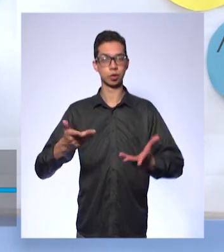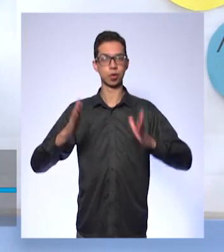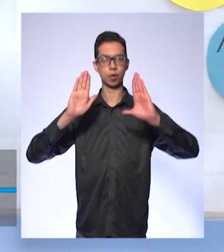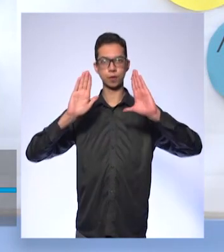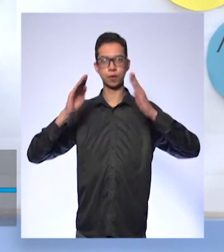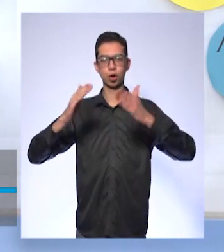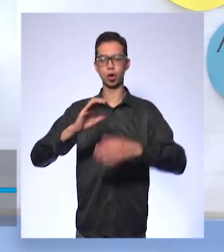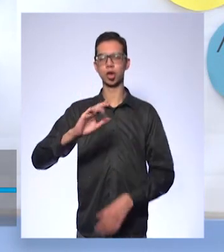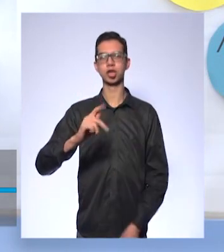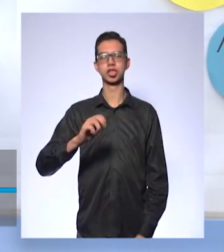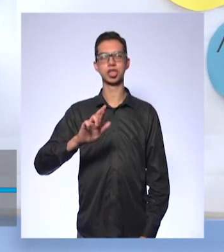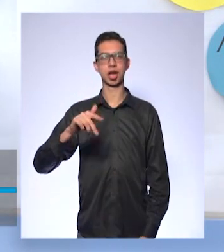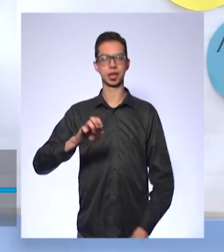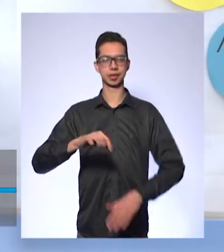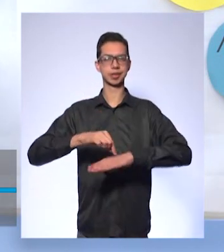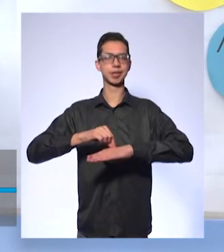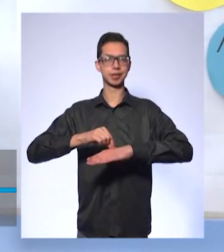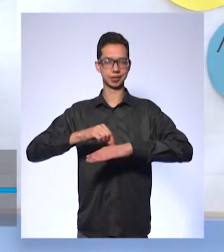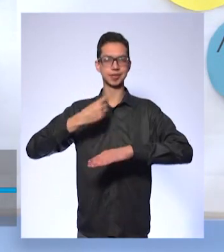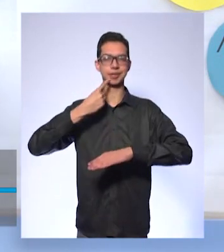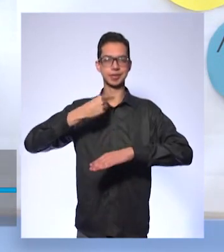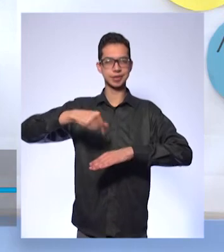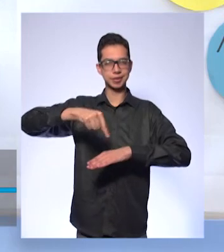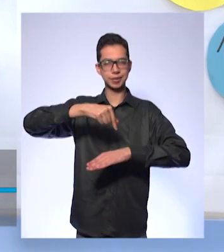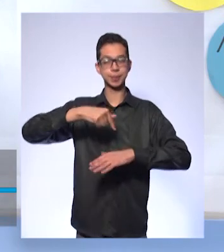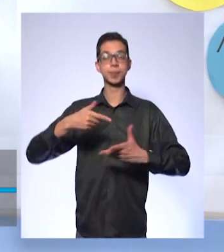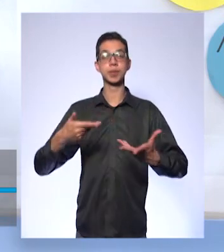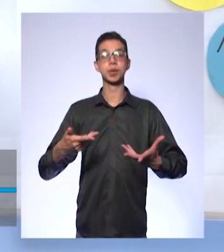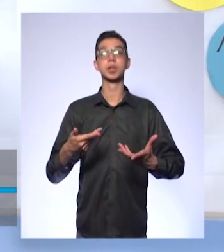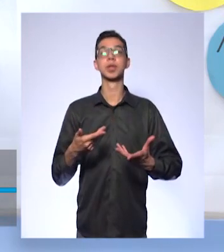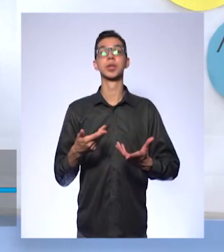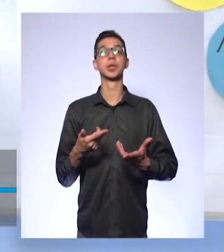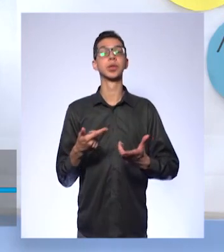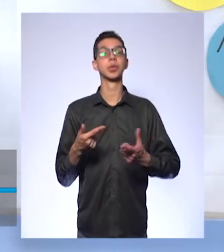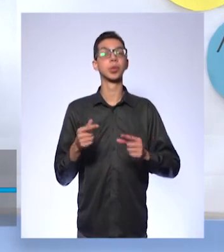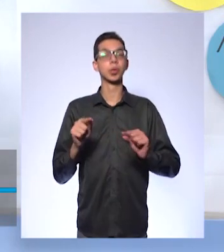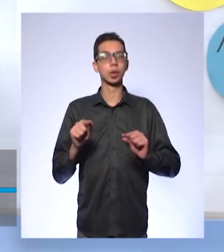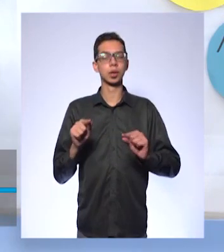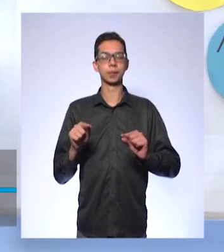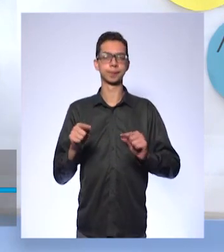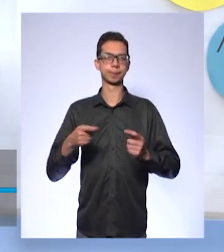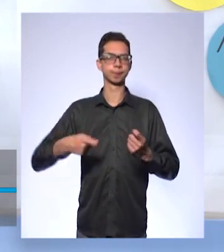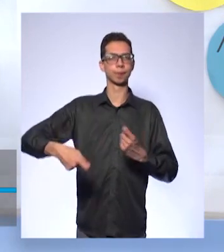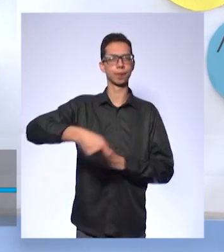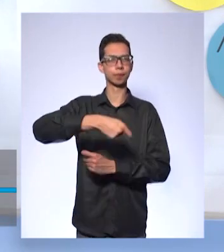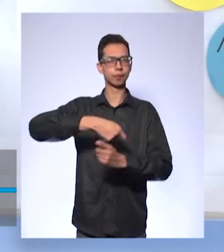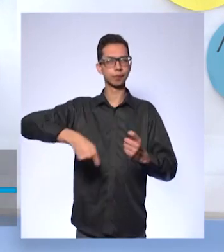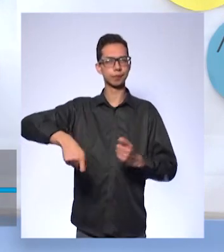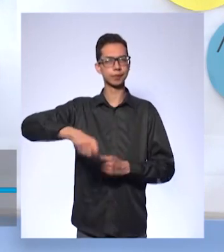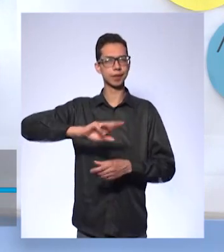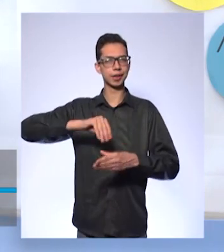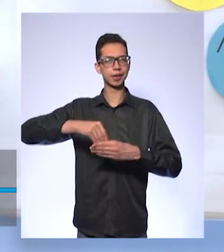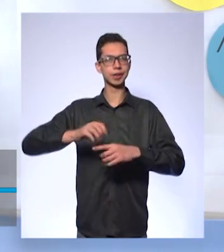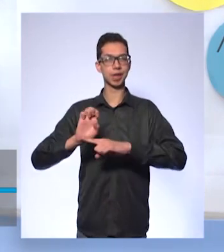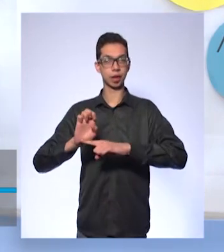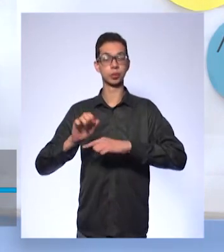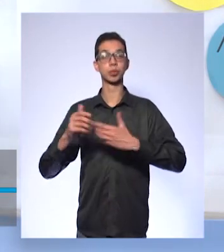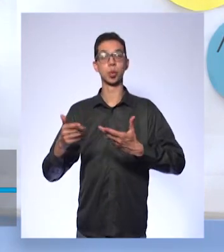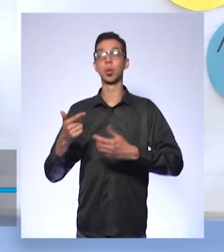uma economia, uma circulação mais interna. Enquanto as outras províncias estavam